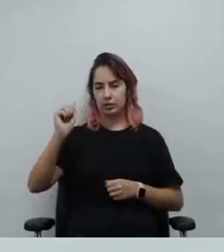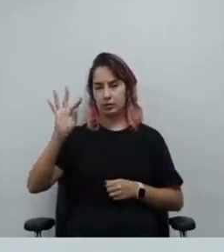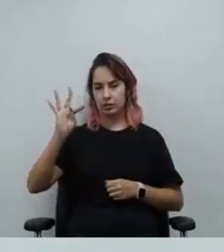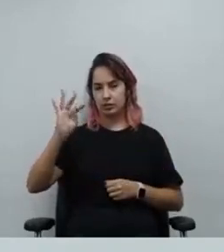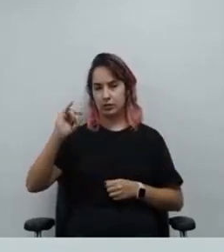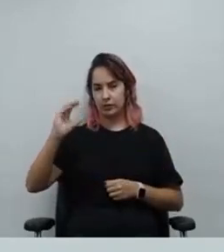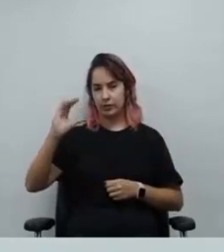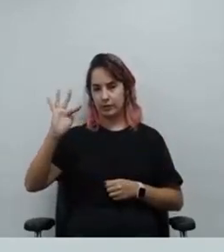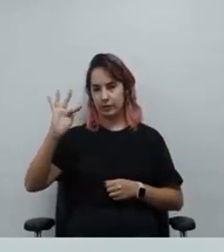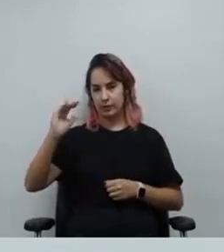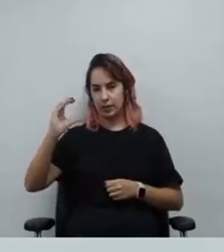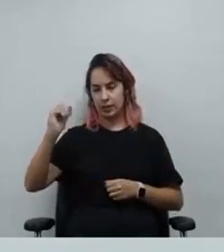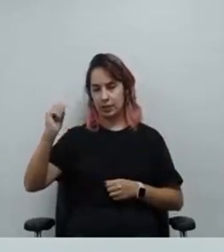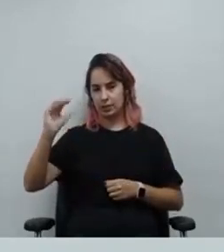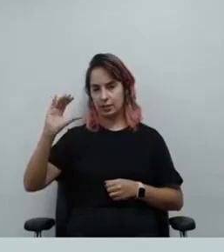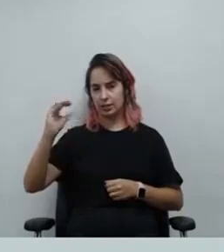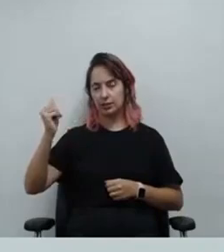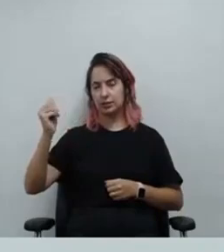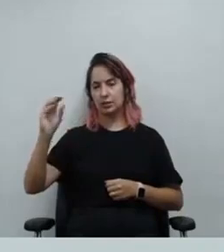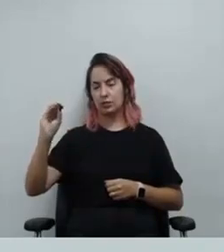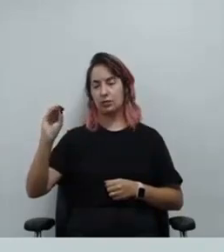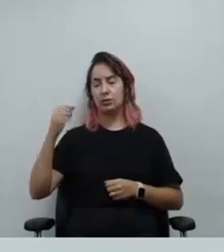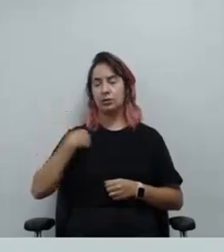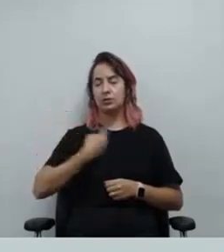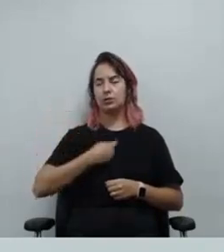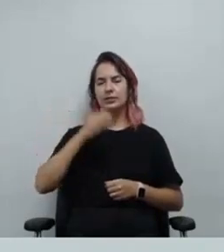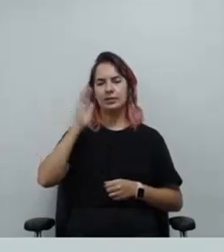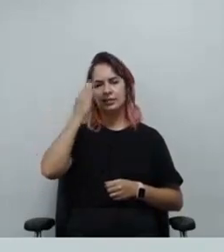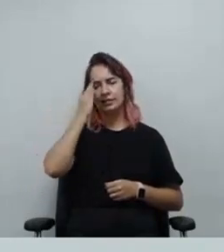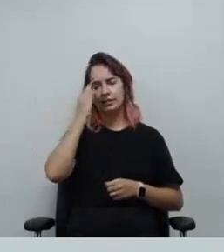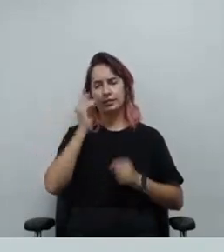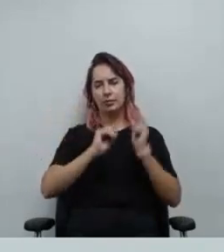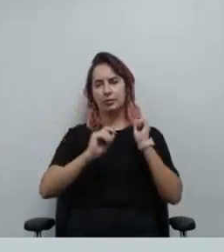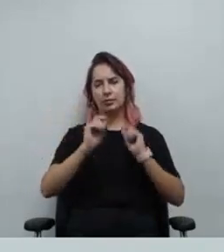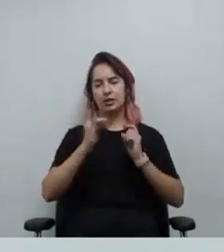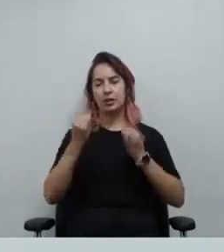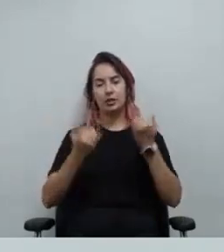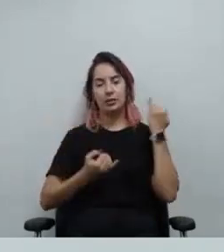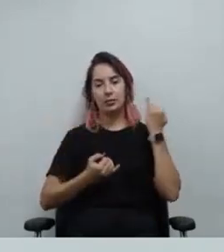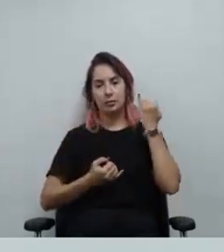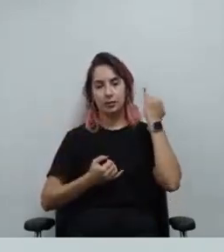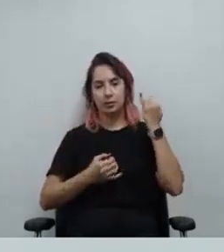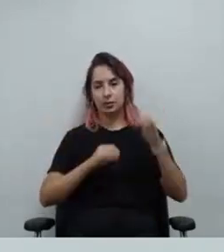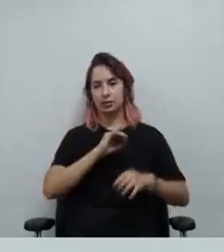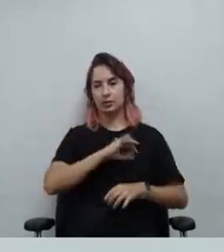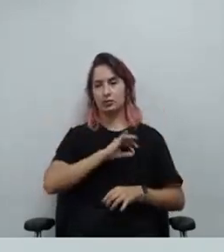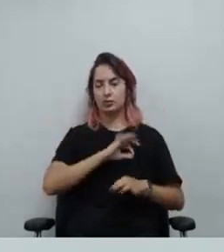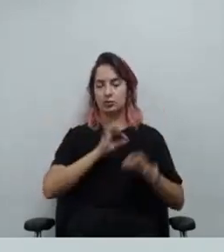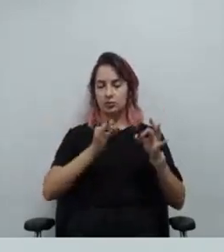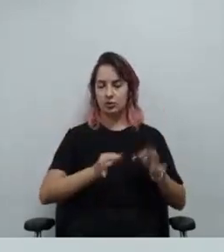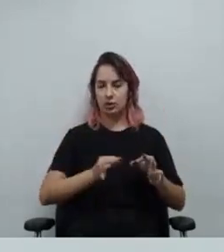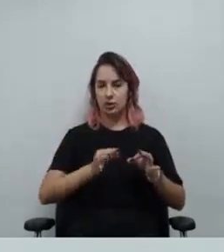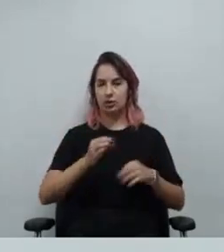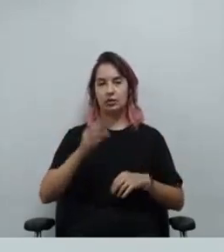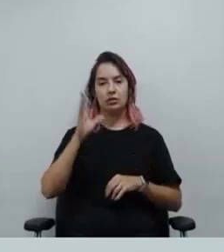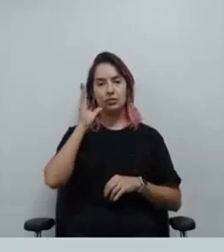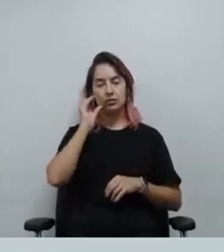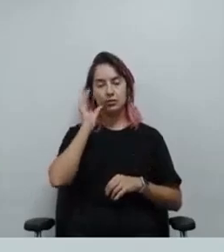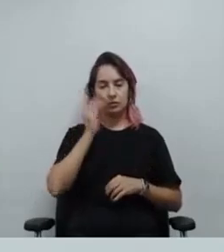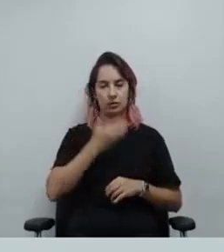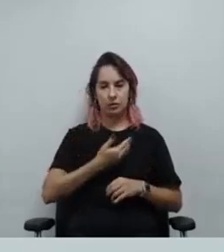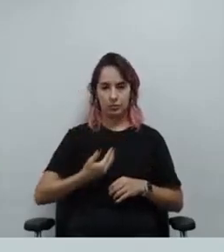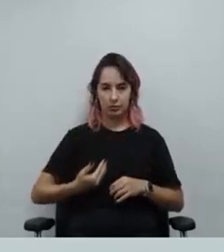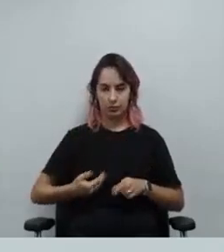né, também se soma aí esse pleito, a gente entende a importância da justa, né, remuneração dos servidores e servidoras